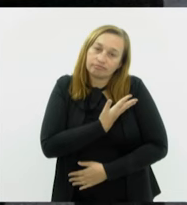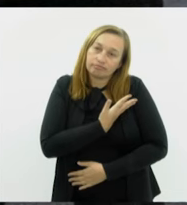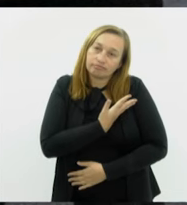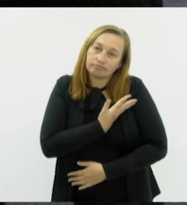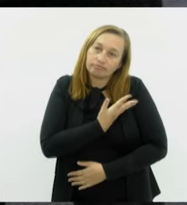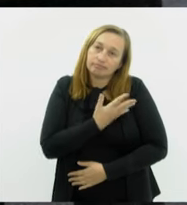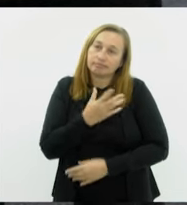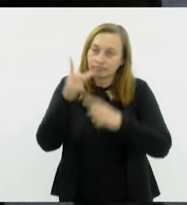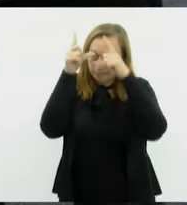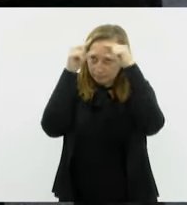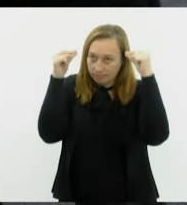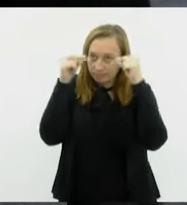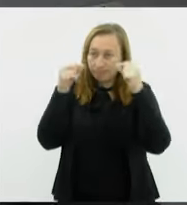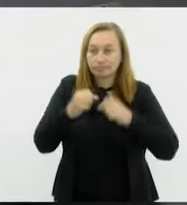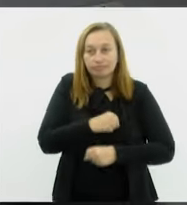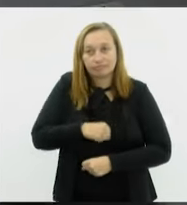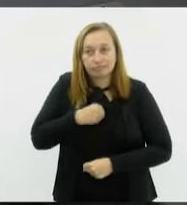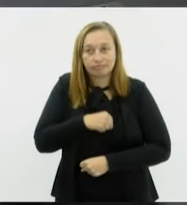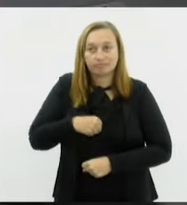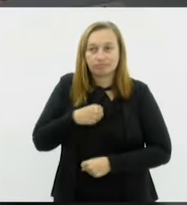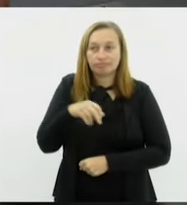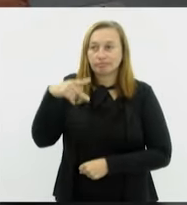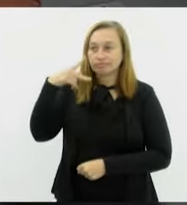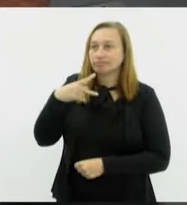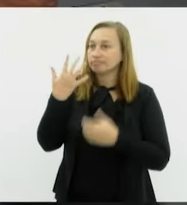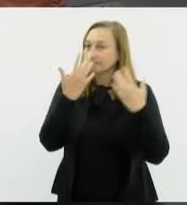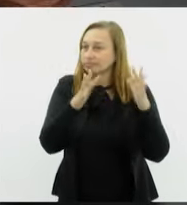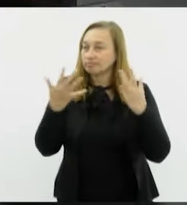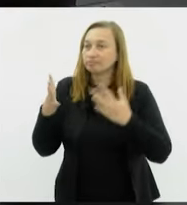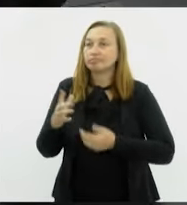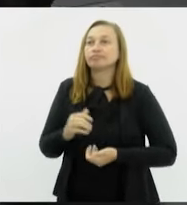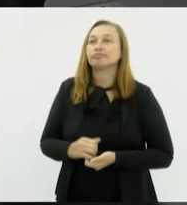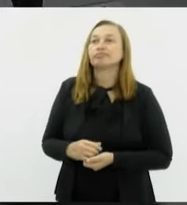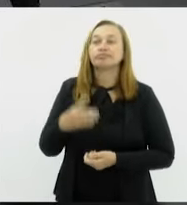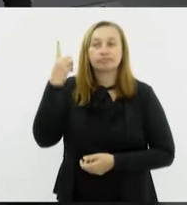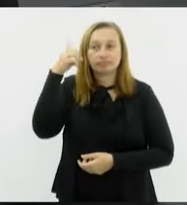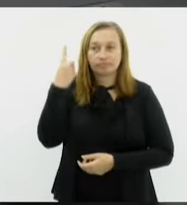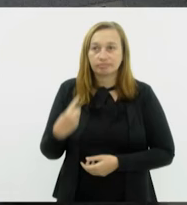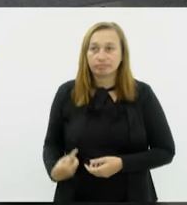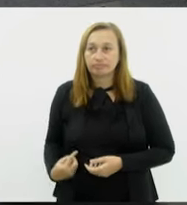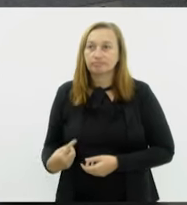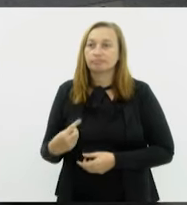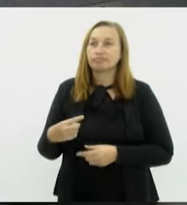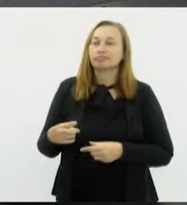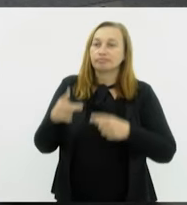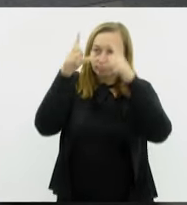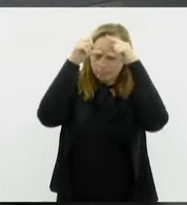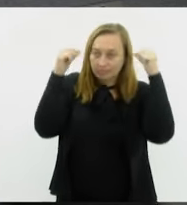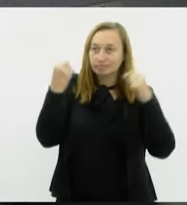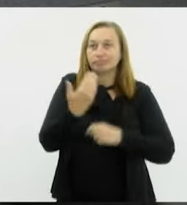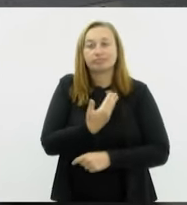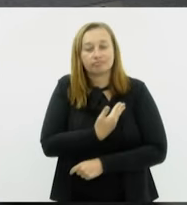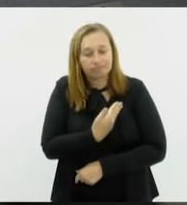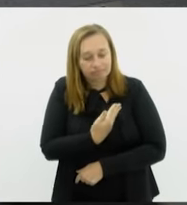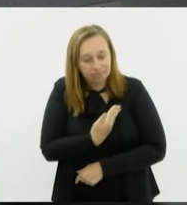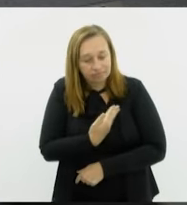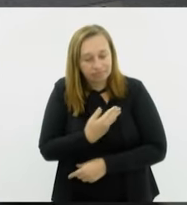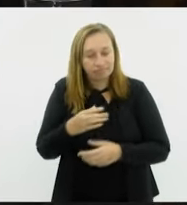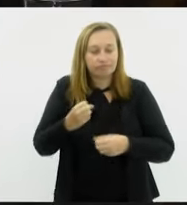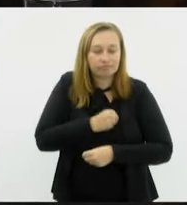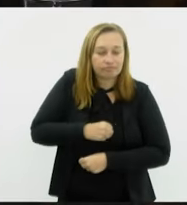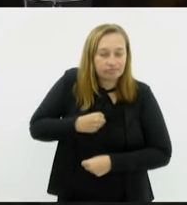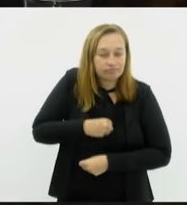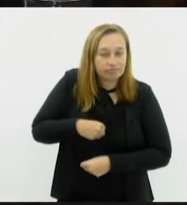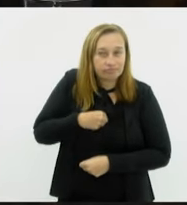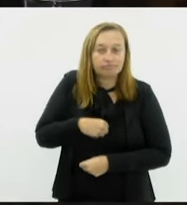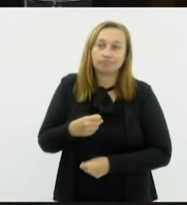nesse parlamento. Muito obrigada. Parabéns, deputada Dani Balbi, a enfermeira Rejane, uma querida amiga que deixou saudades